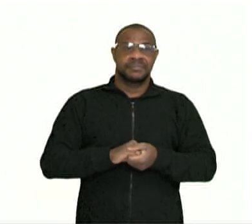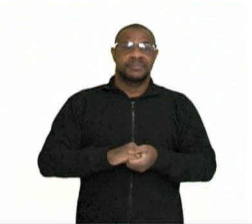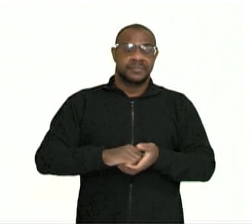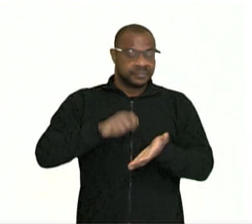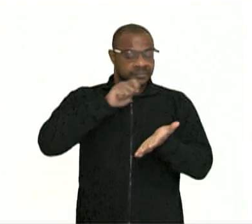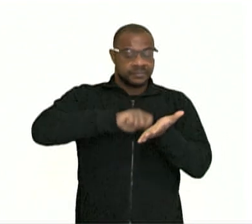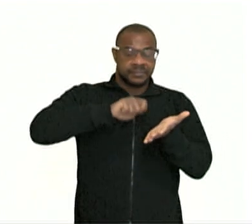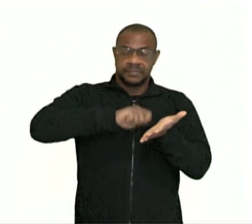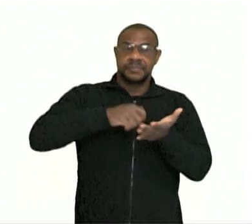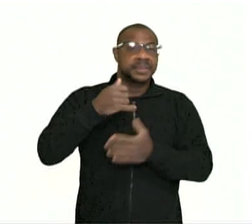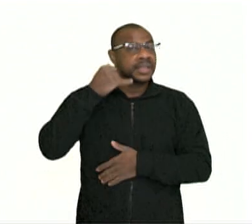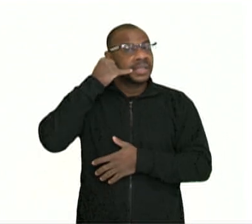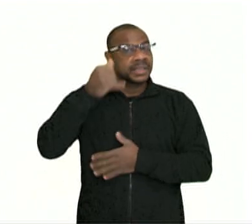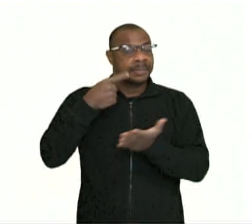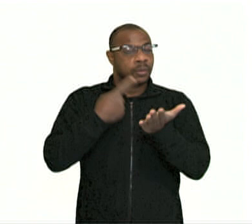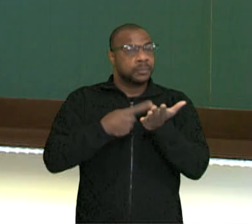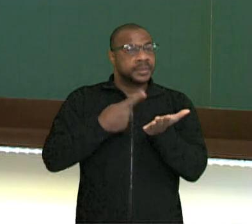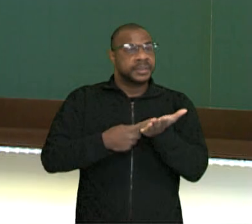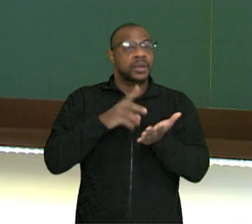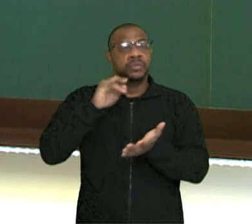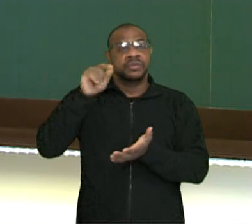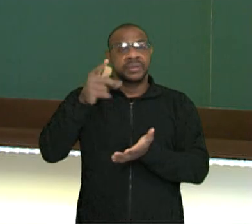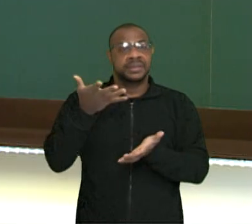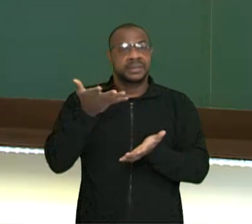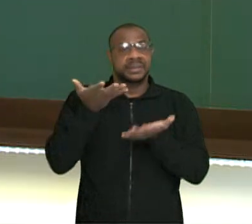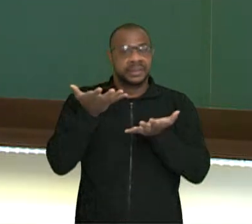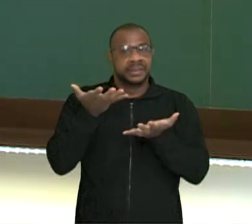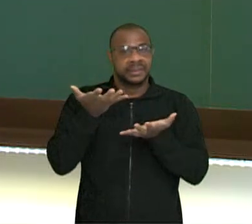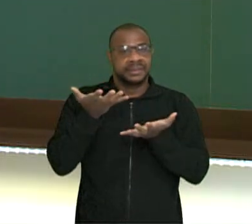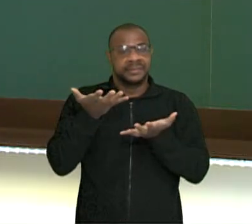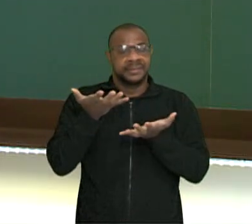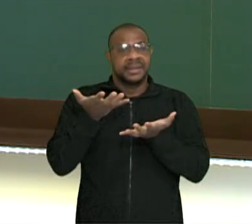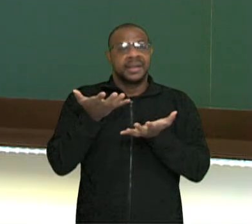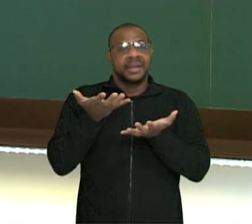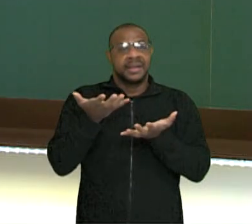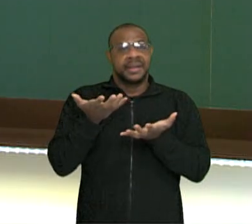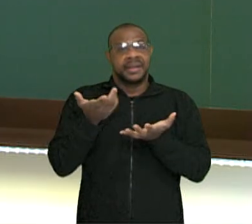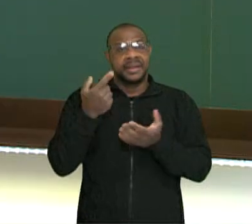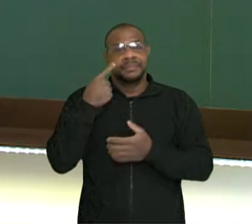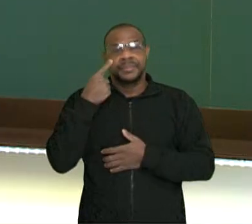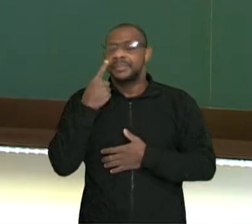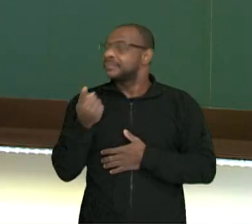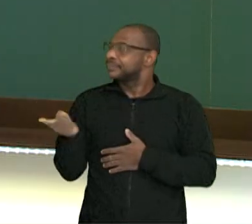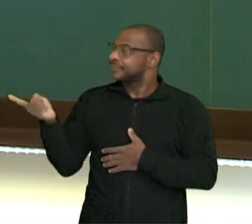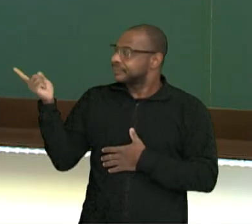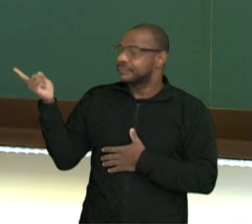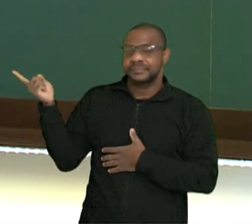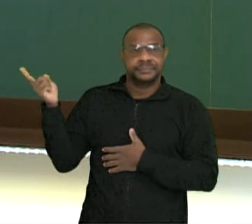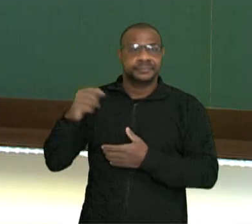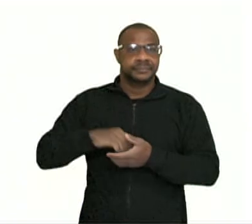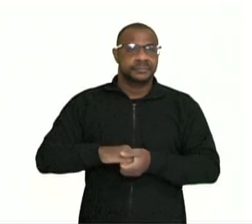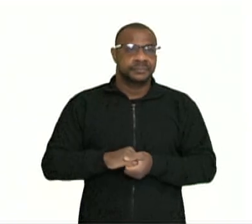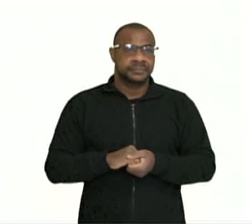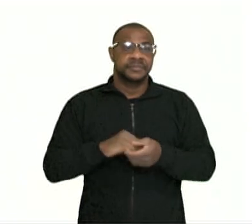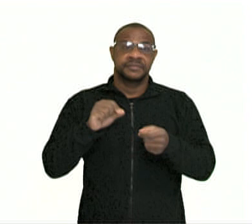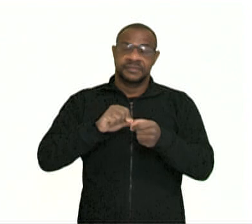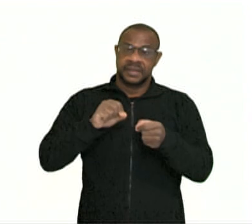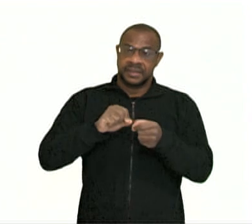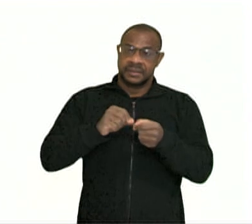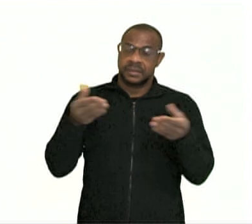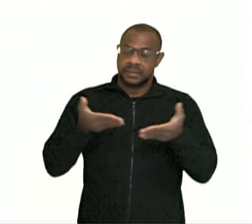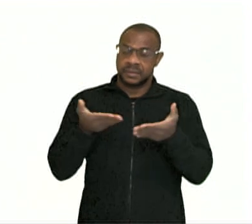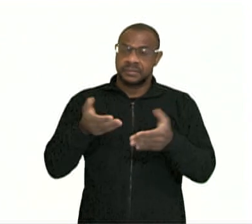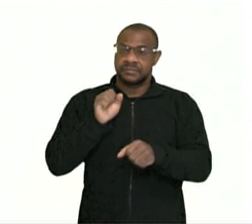Então, ó, até a cor aqui já mostra uma diferença no layout do panfleto. Faz aí, que eu